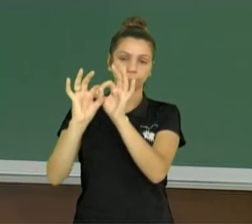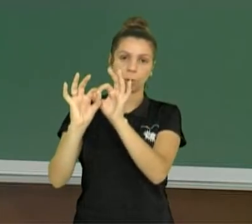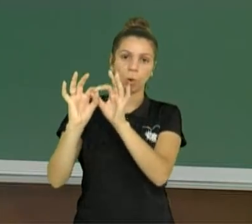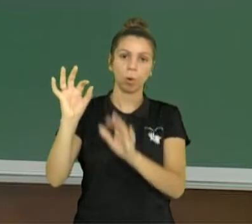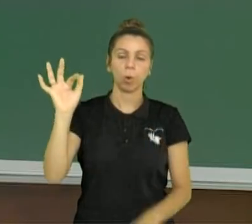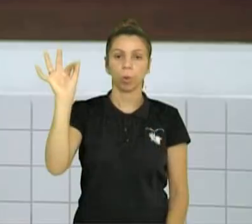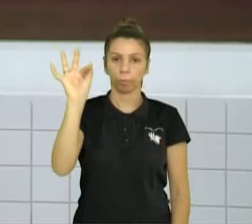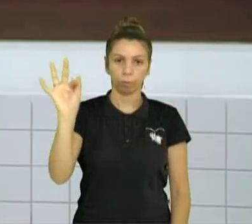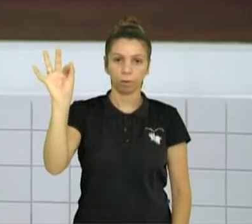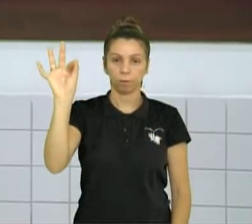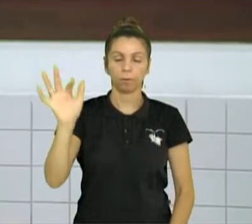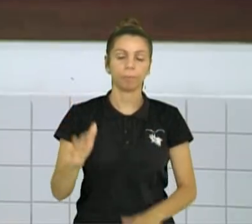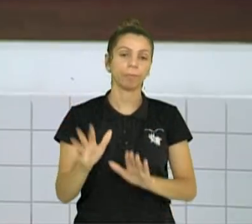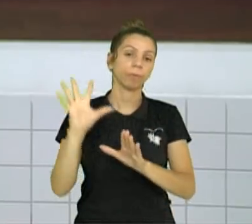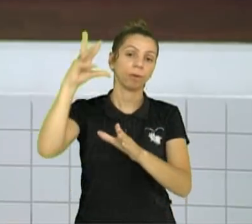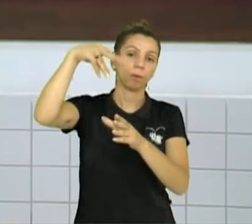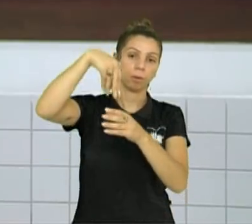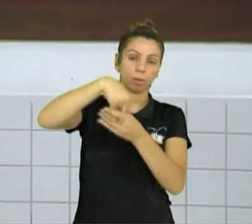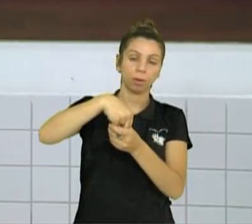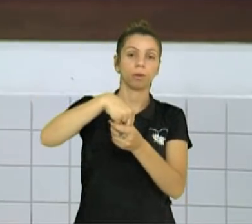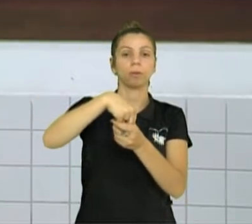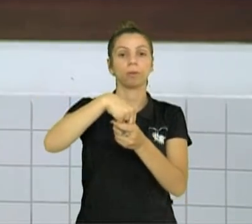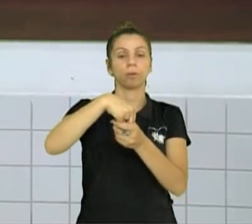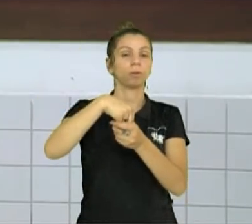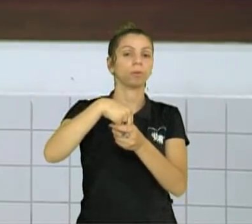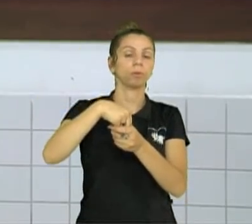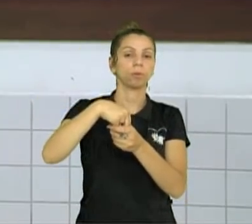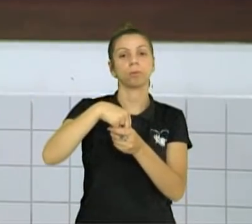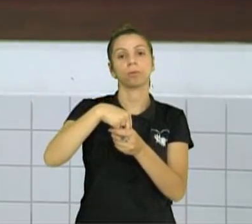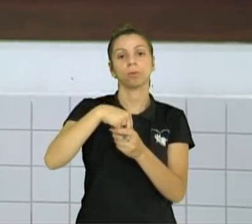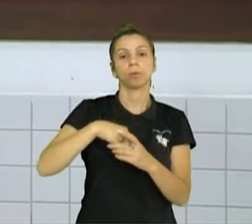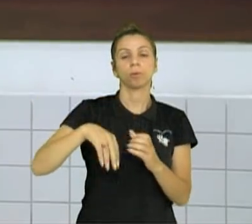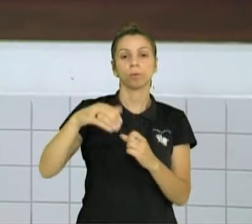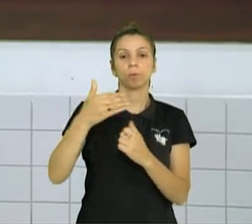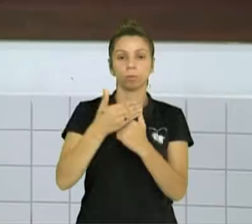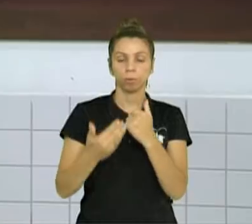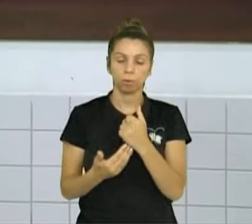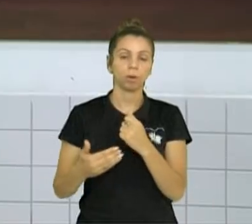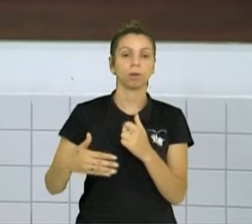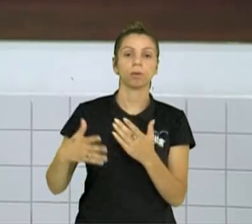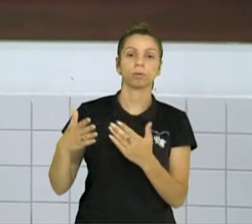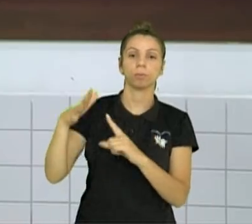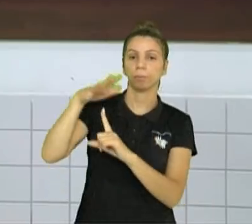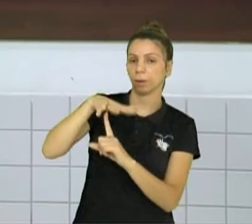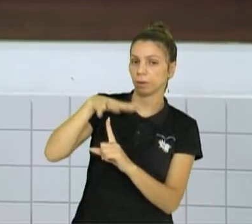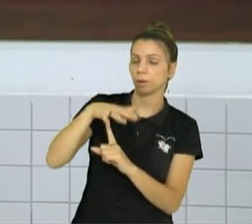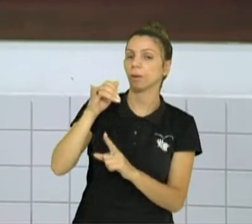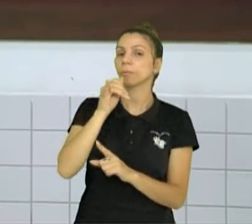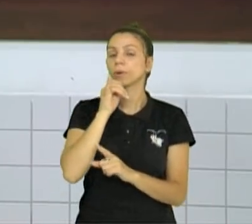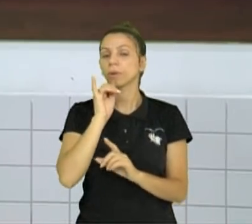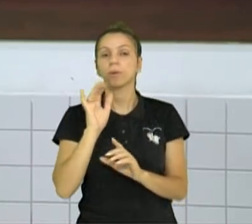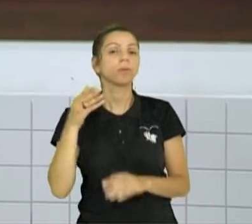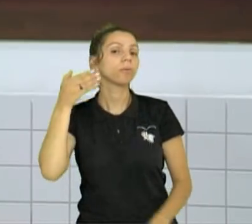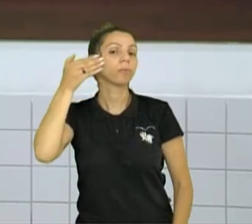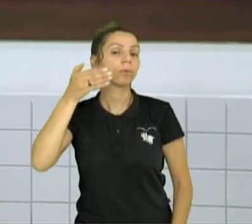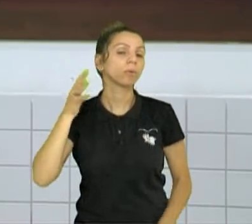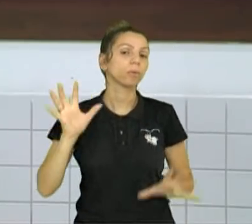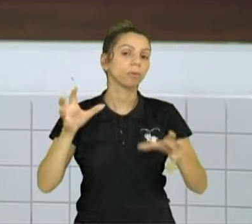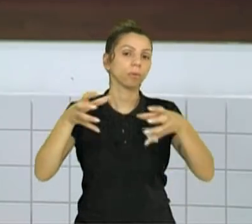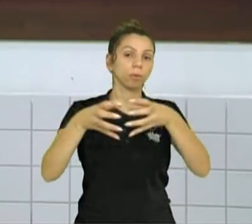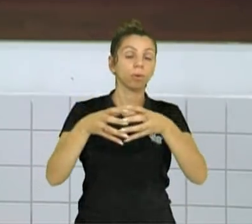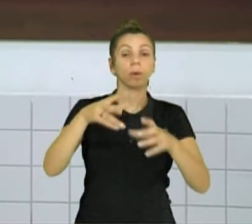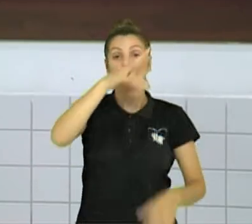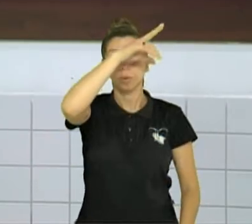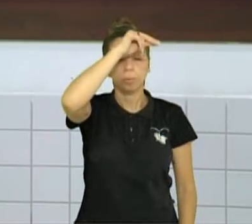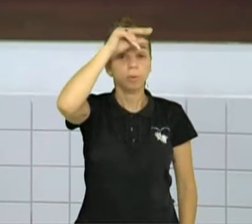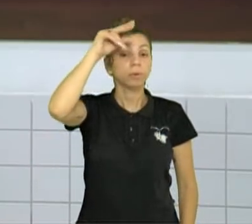como o Roberto explicou, dentro dos estados, vamos pegar o estado do Paraná, nós temos a Assembleia dos Deputados Estaduais e nos